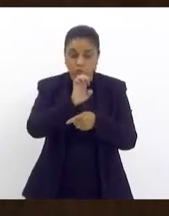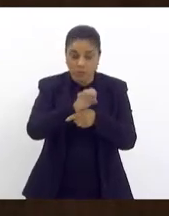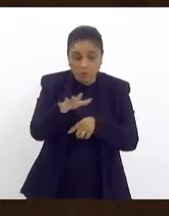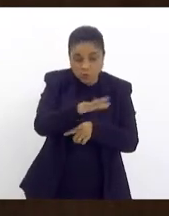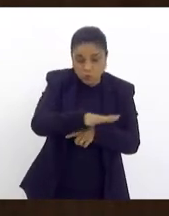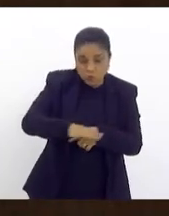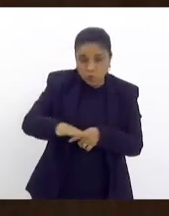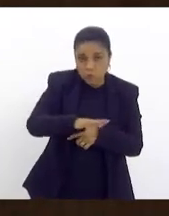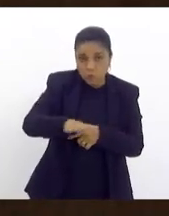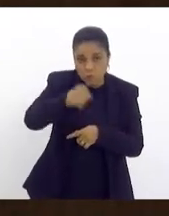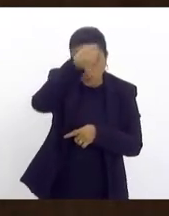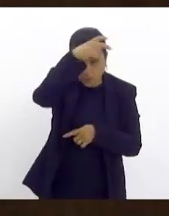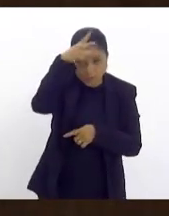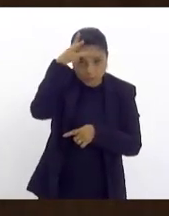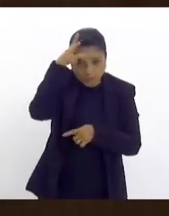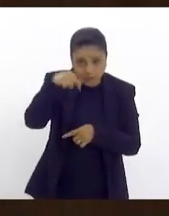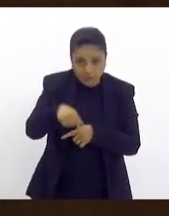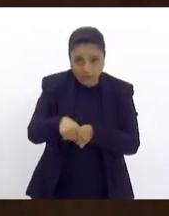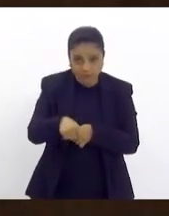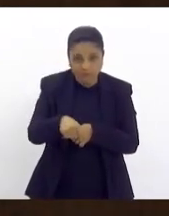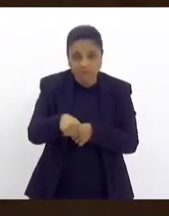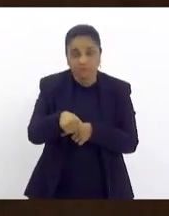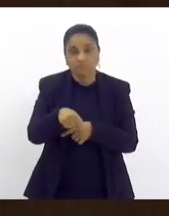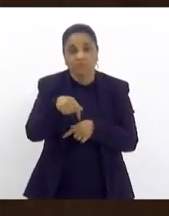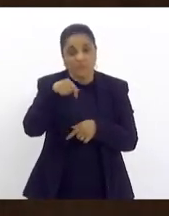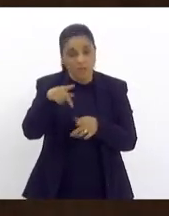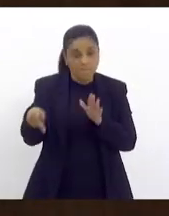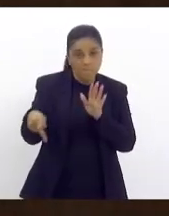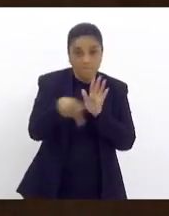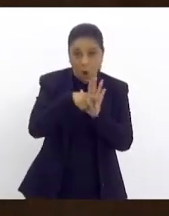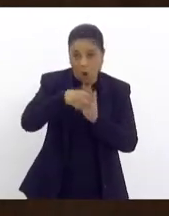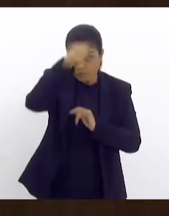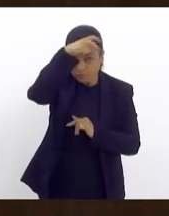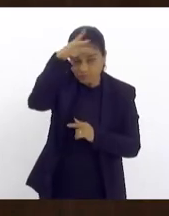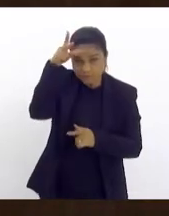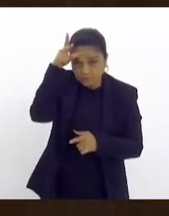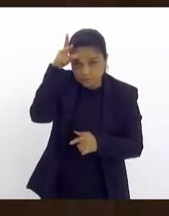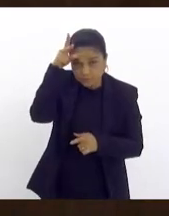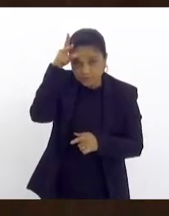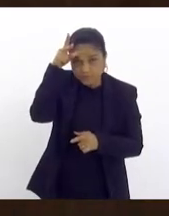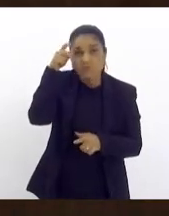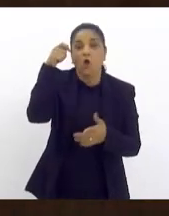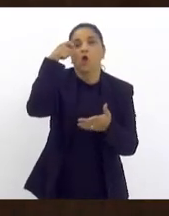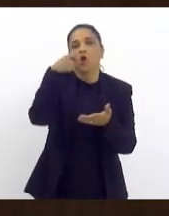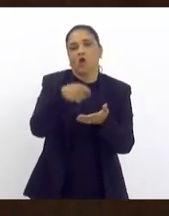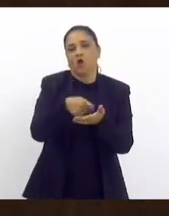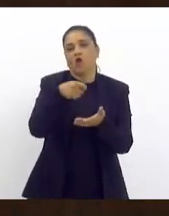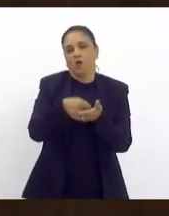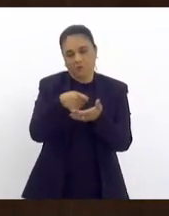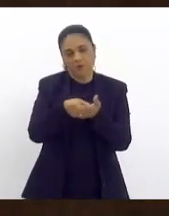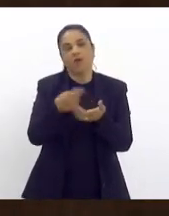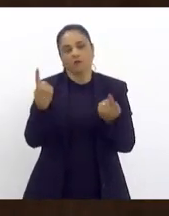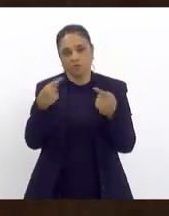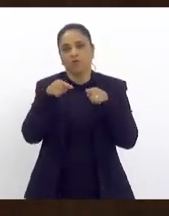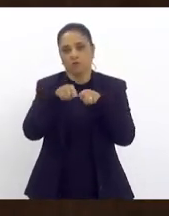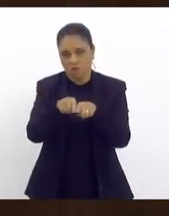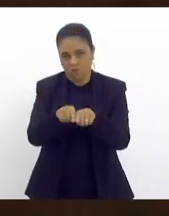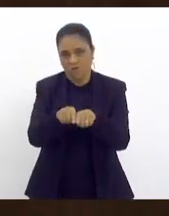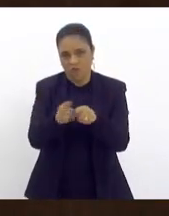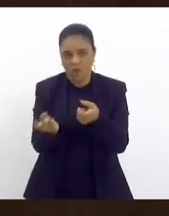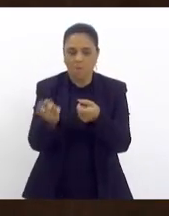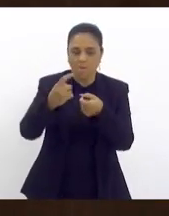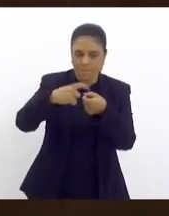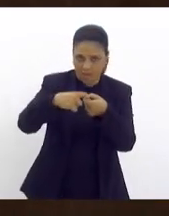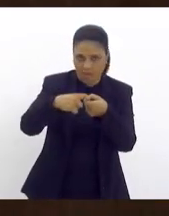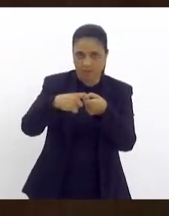que não que seja da competência Municipal é obrigado a ter o convênio porque ele está não